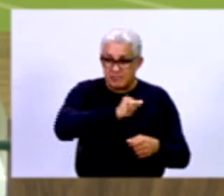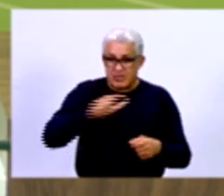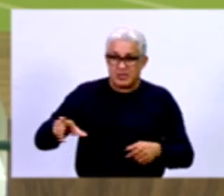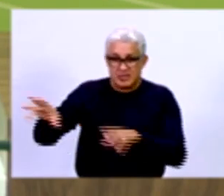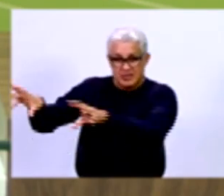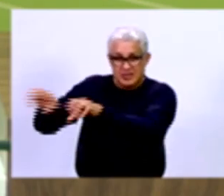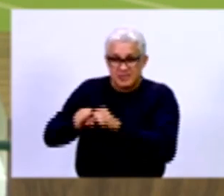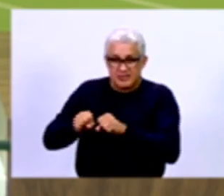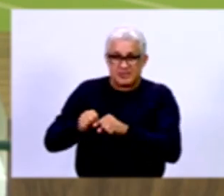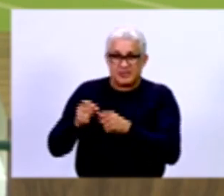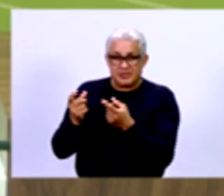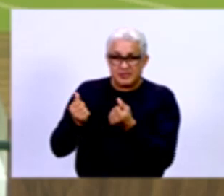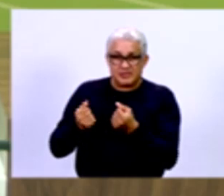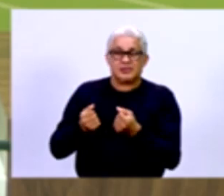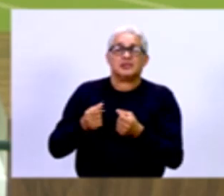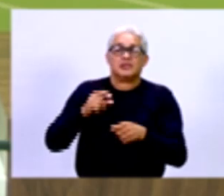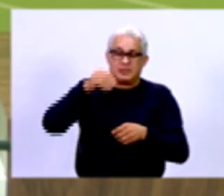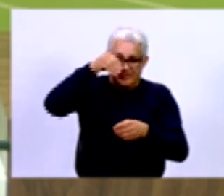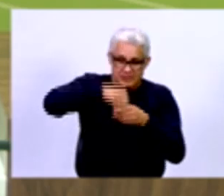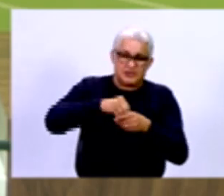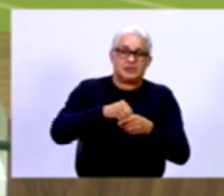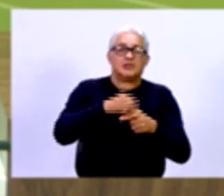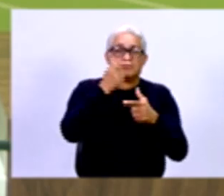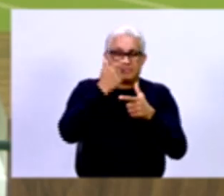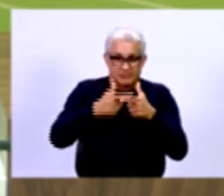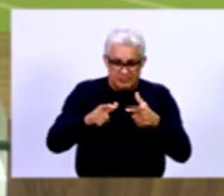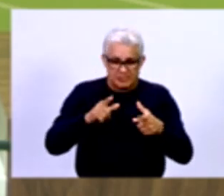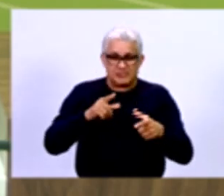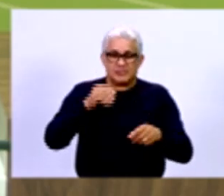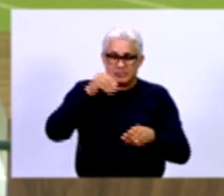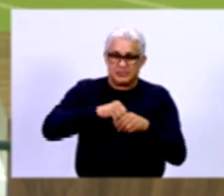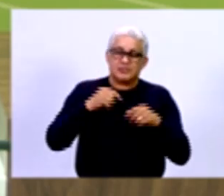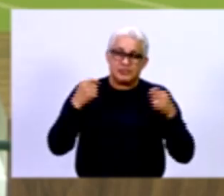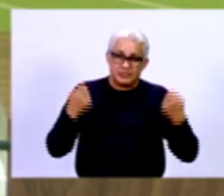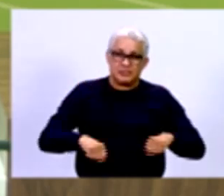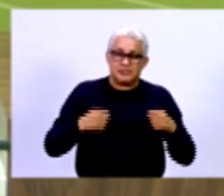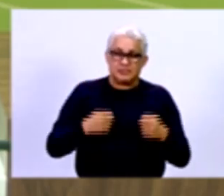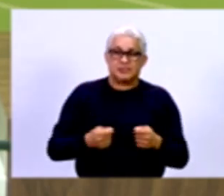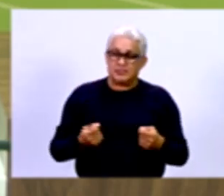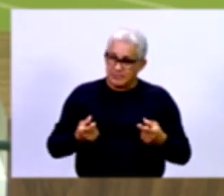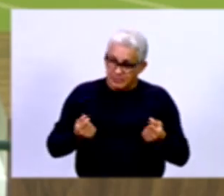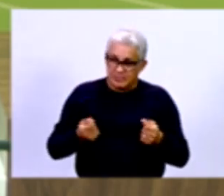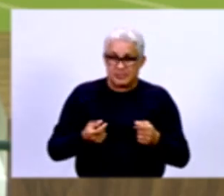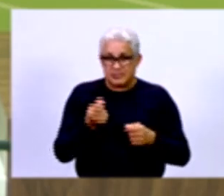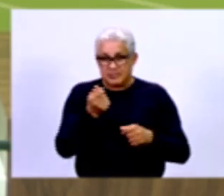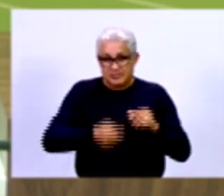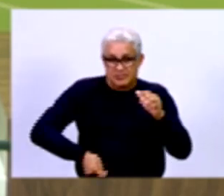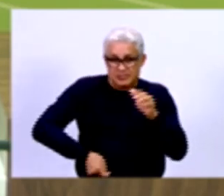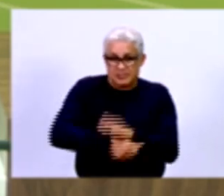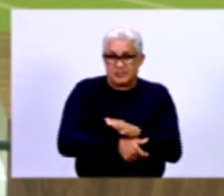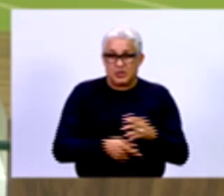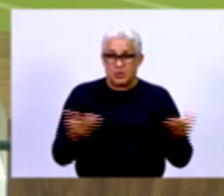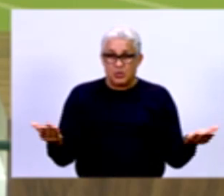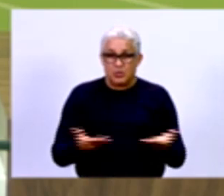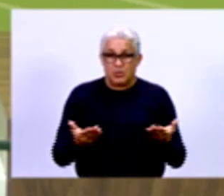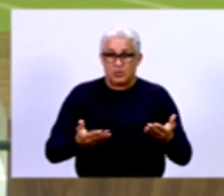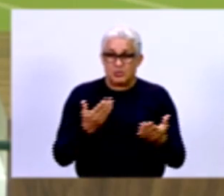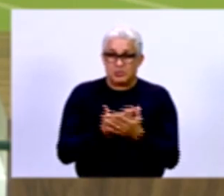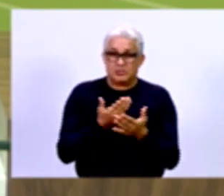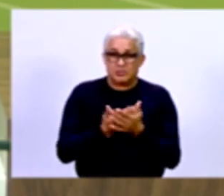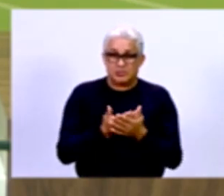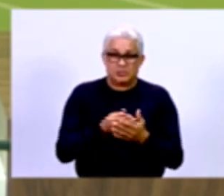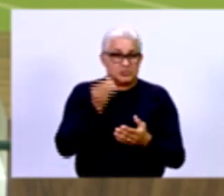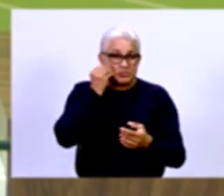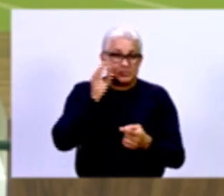arrecada. Isso gera um problema dentro da economia, porque esses gastos precisam de alguma maneira ser financiados. E na aula de hoje a gente vai tentar